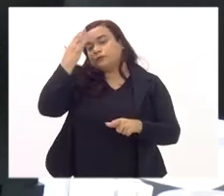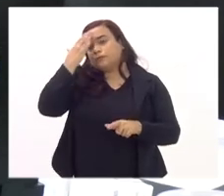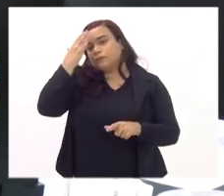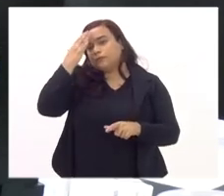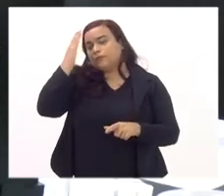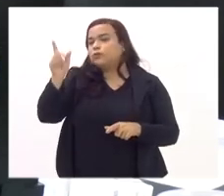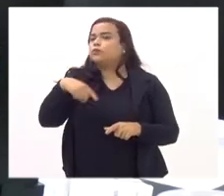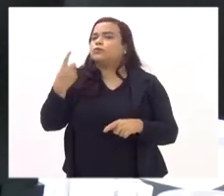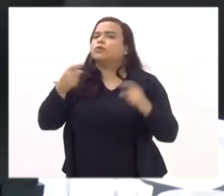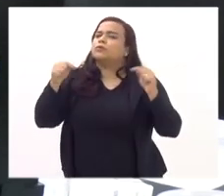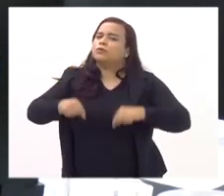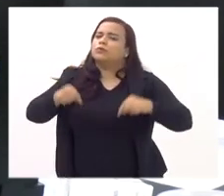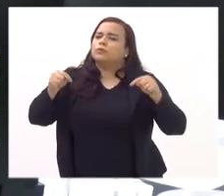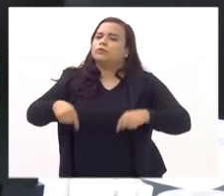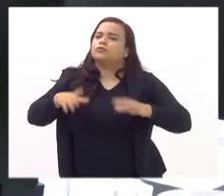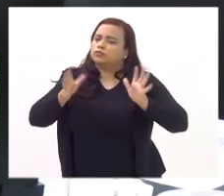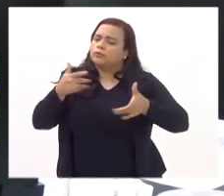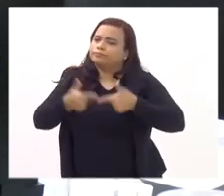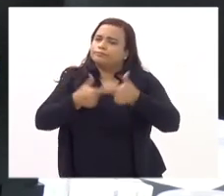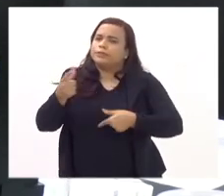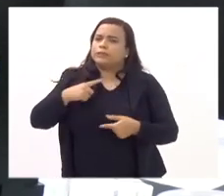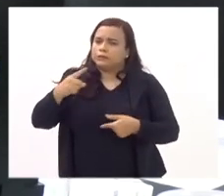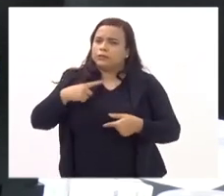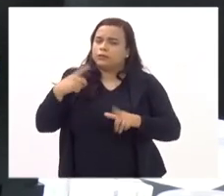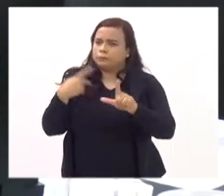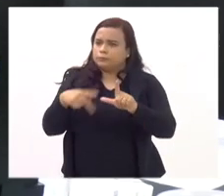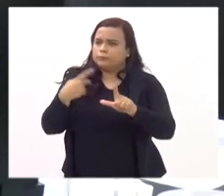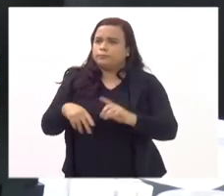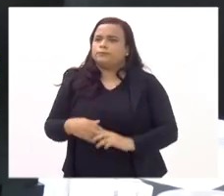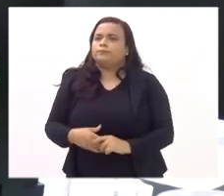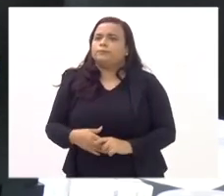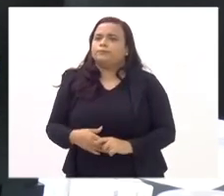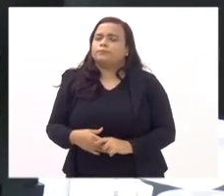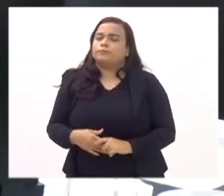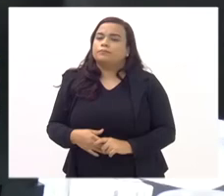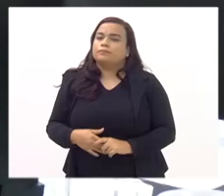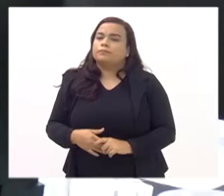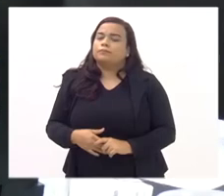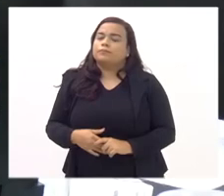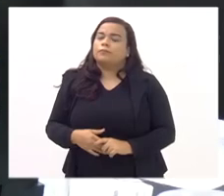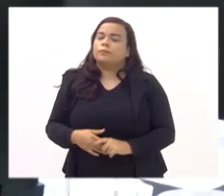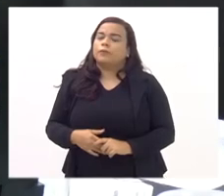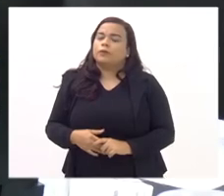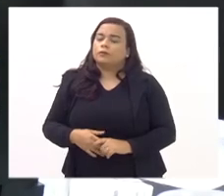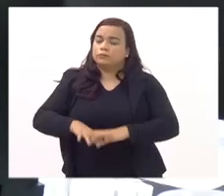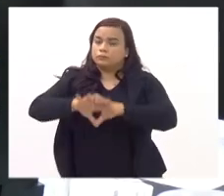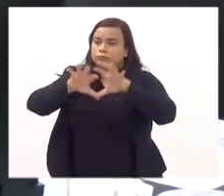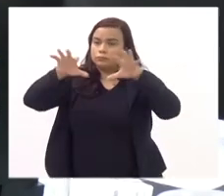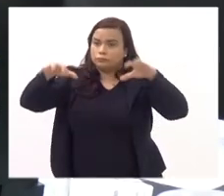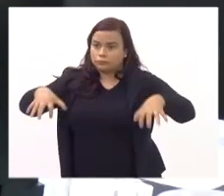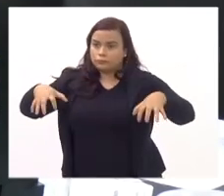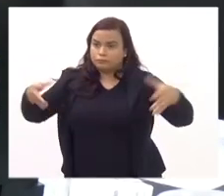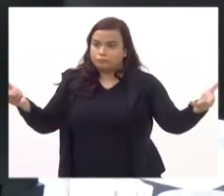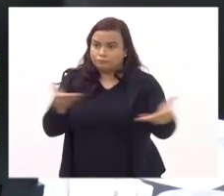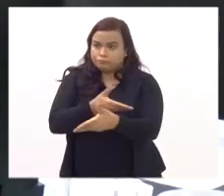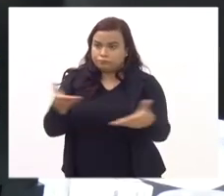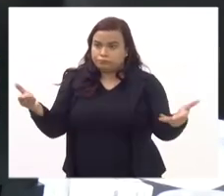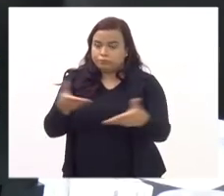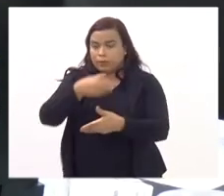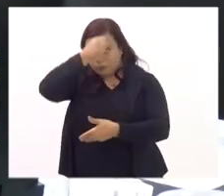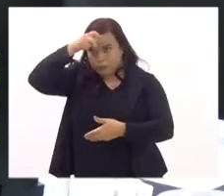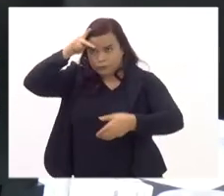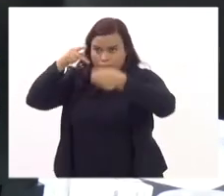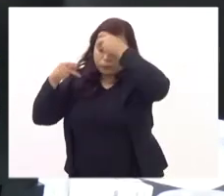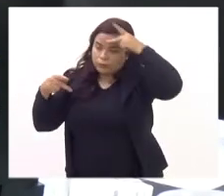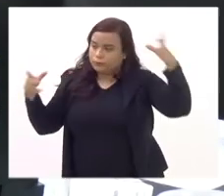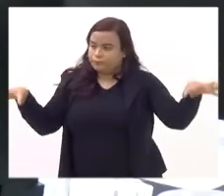a gente hoje já tem operacionalidade do passe livre intermunicipal para mais de 1 milhão de estudantes. Só